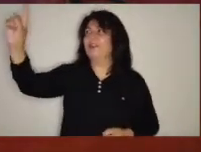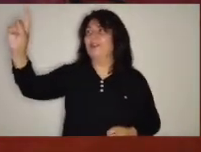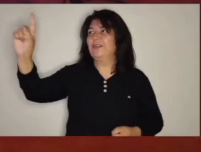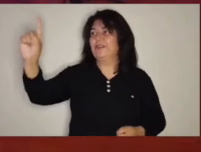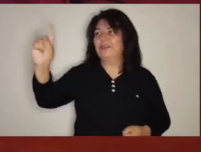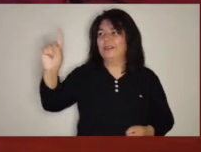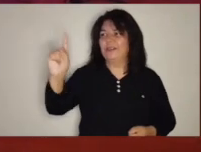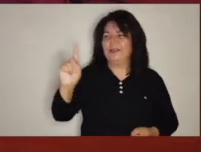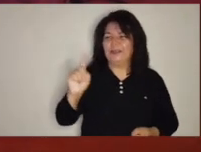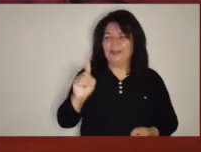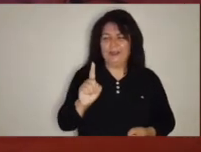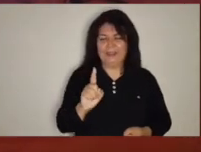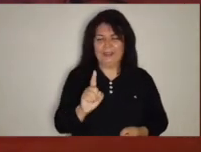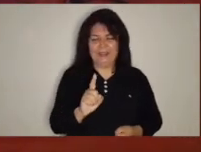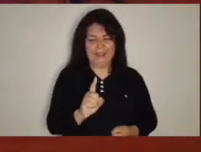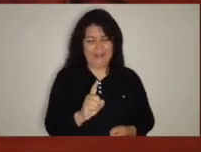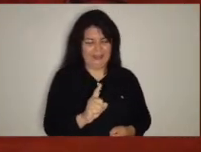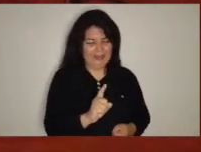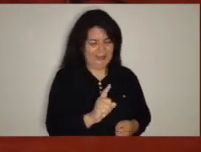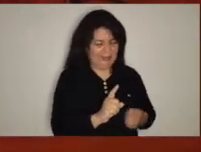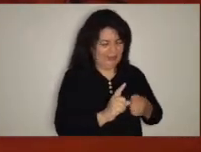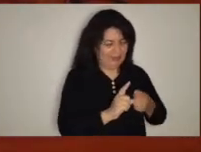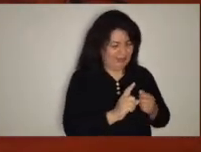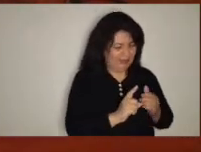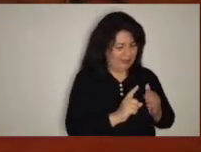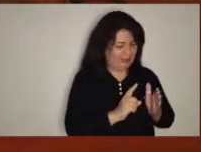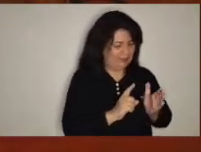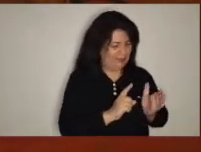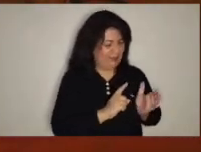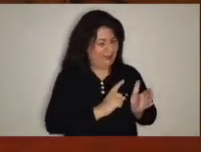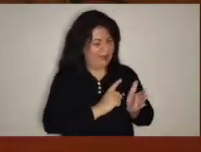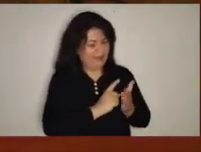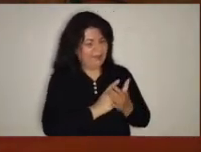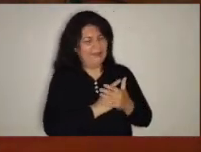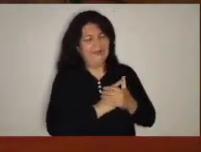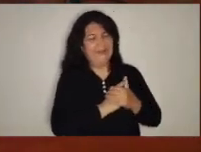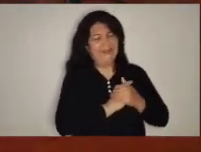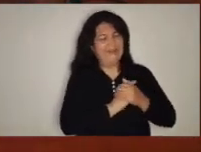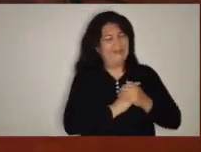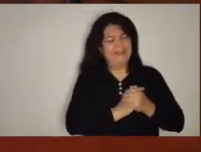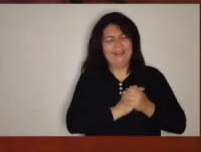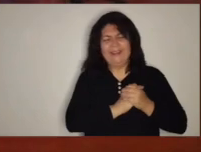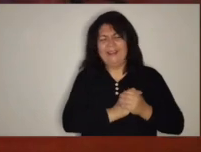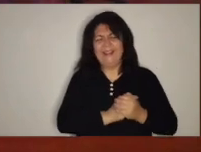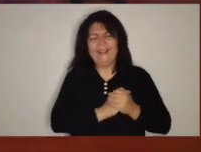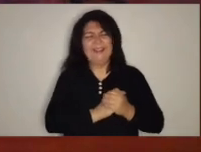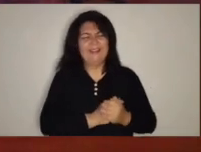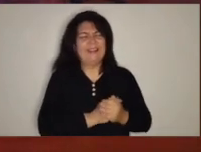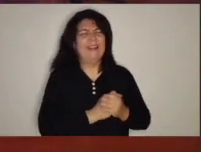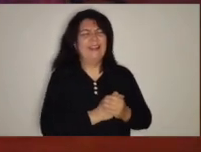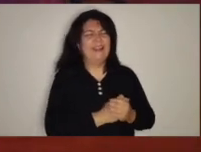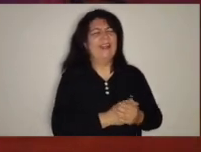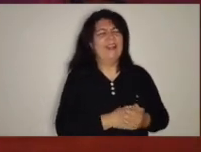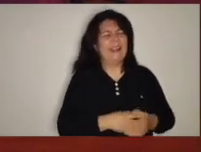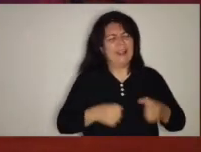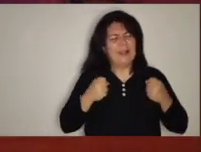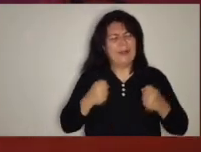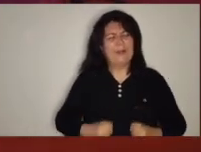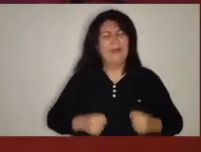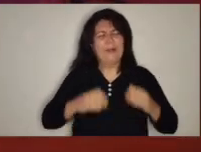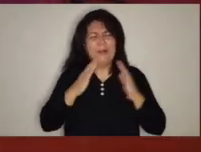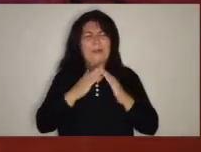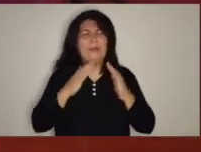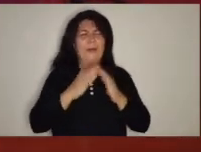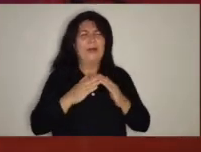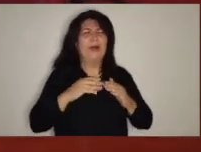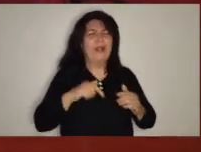assim. Meu noivo esperado, eu abro a minha